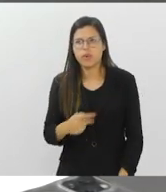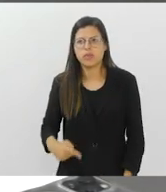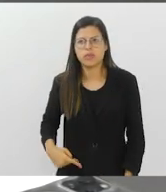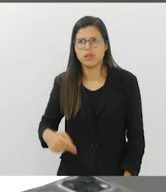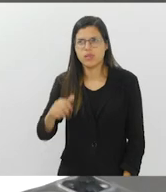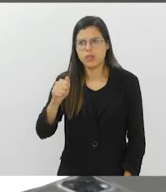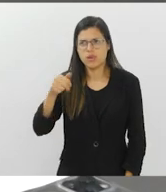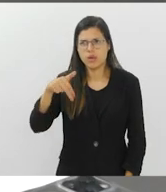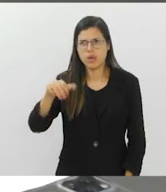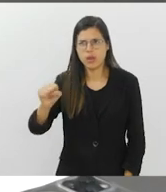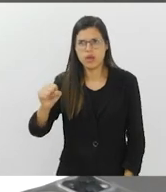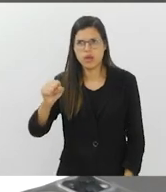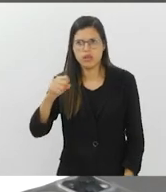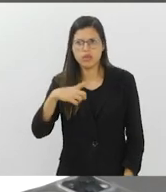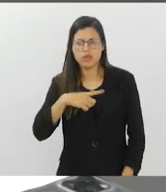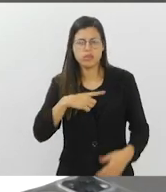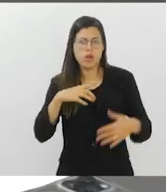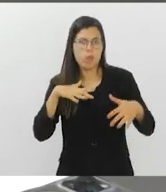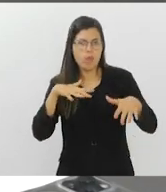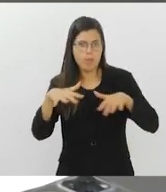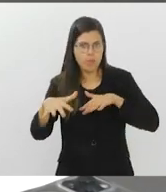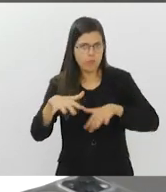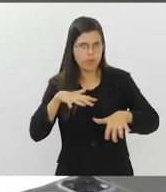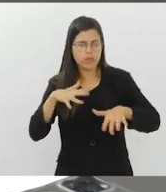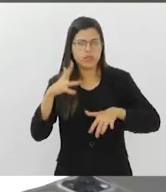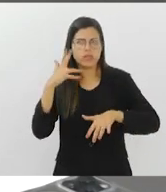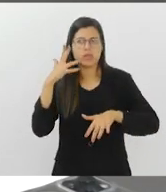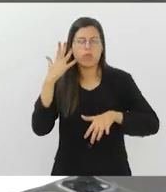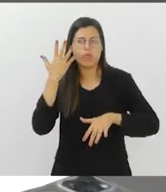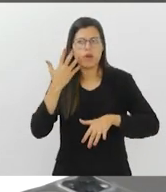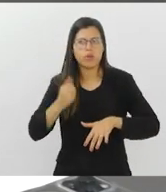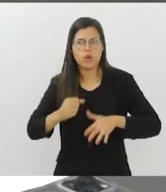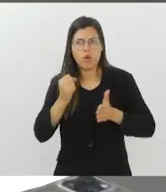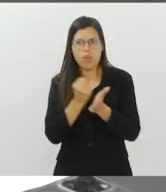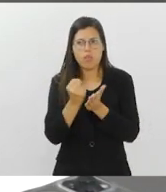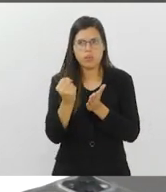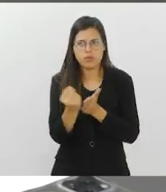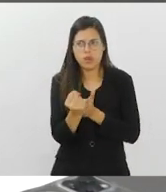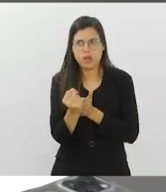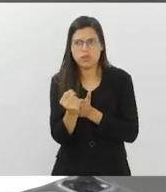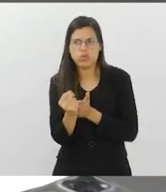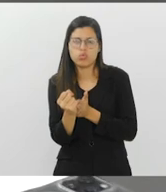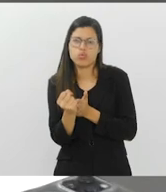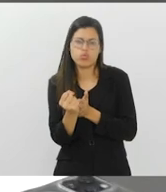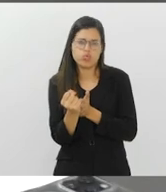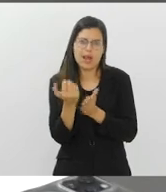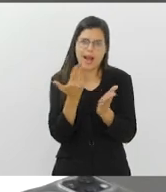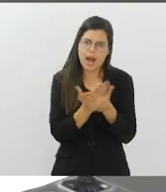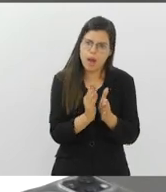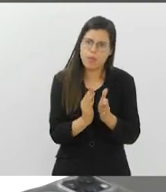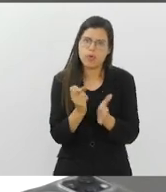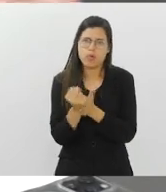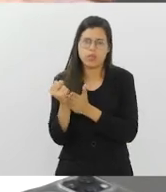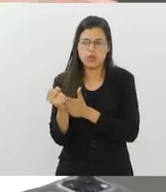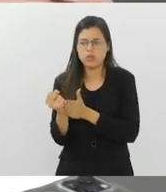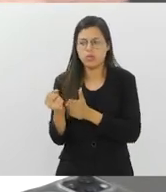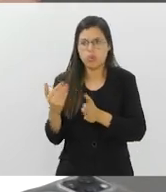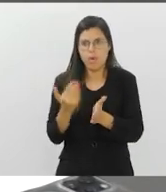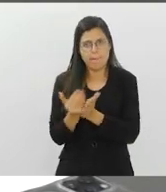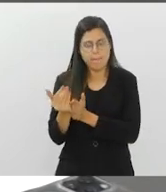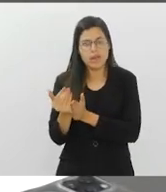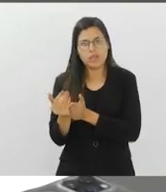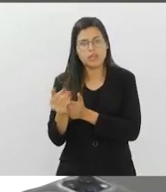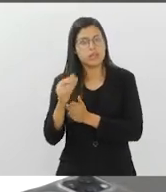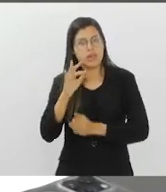uma movimentação natural entre contratos que saem e contratos que entram. No caso da FenaSaúde, olhando